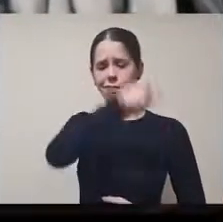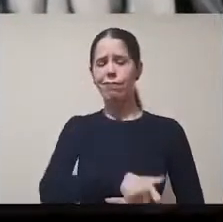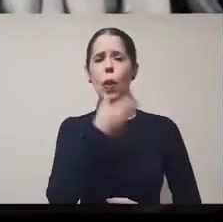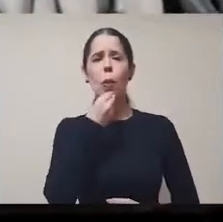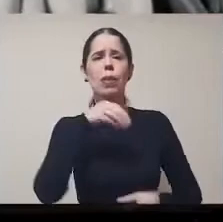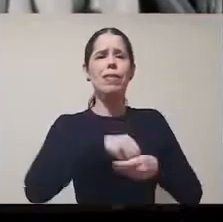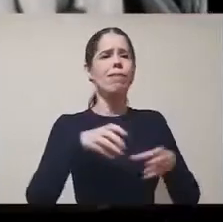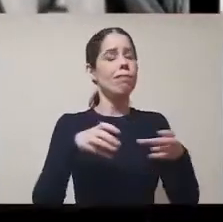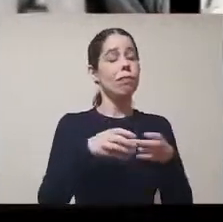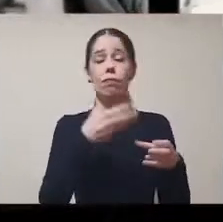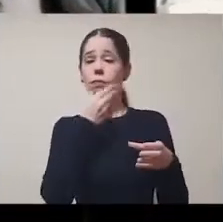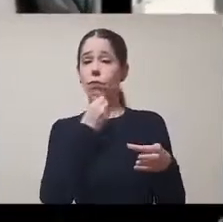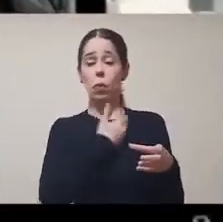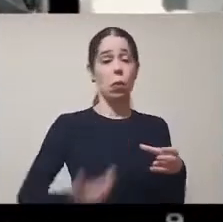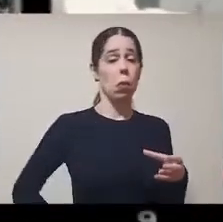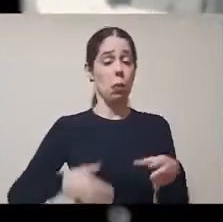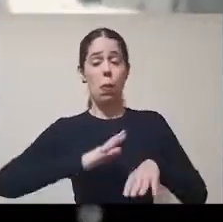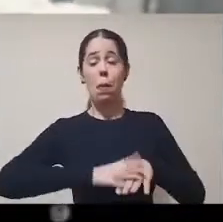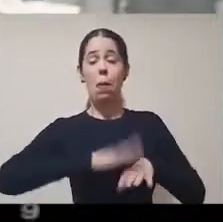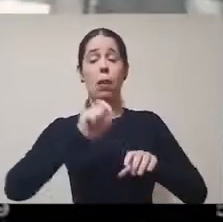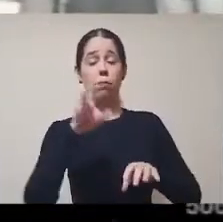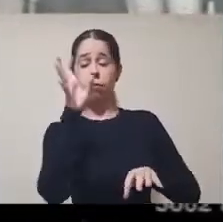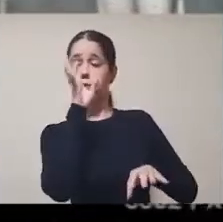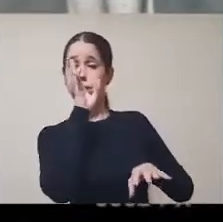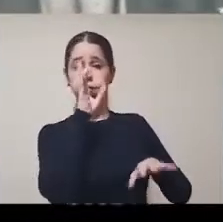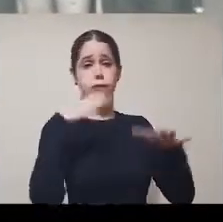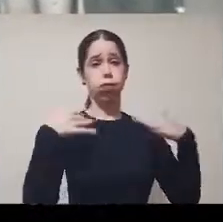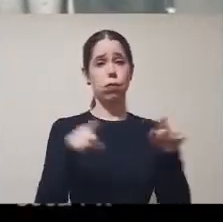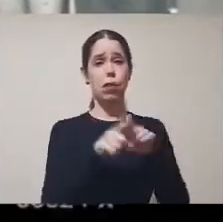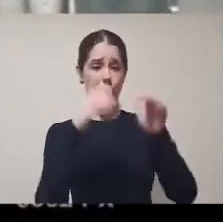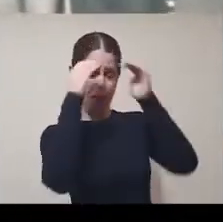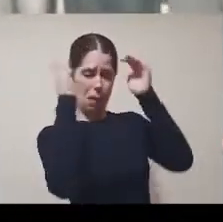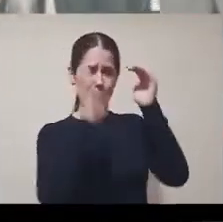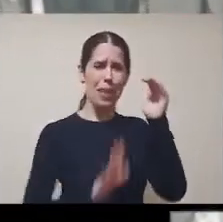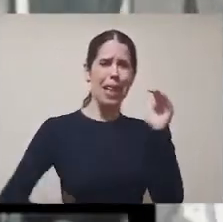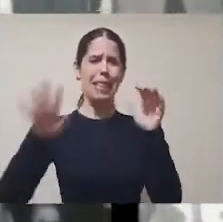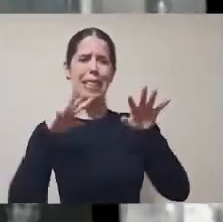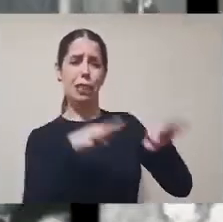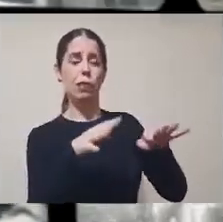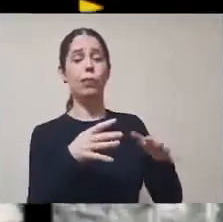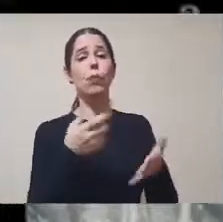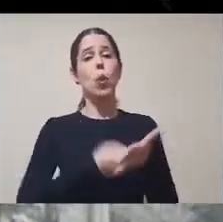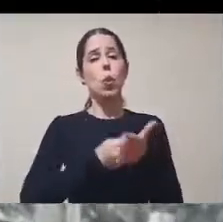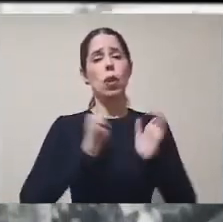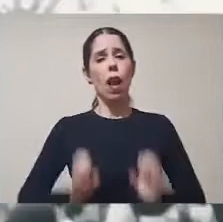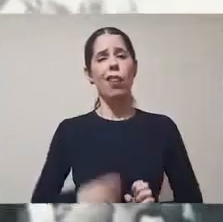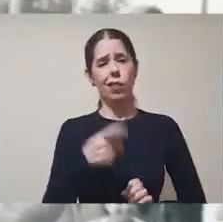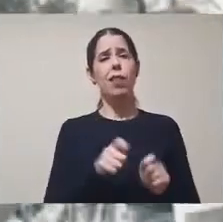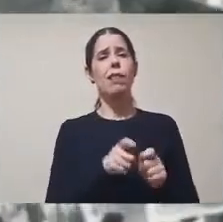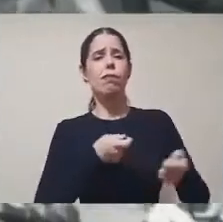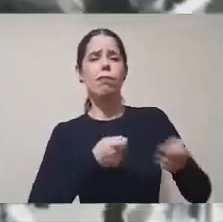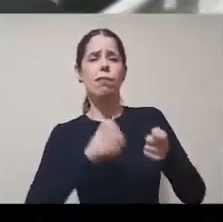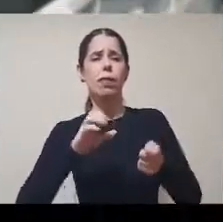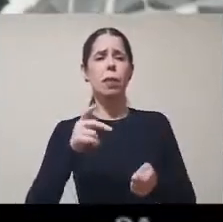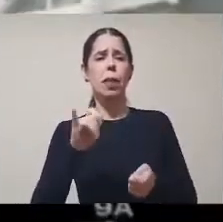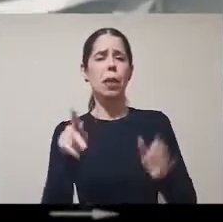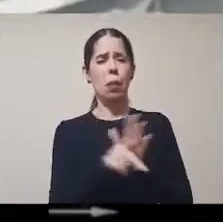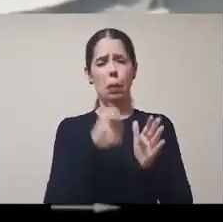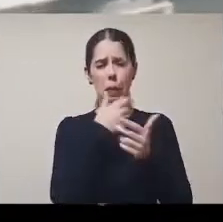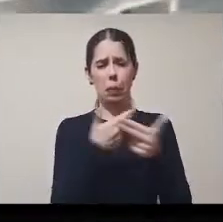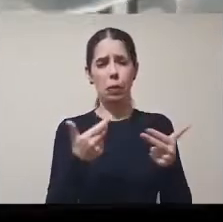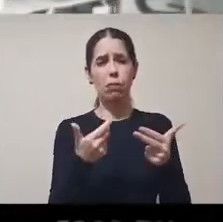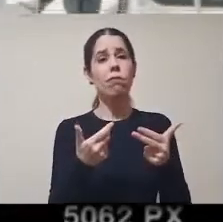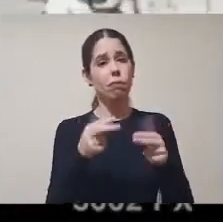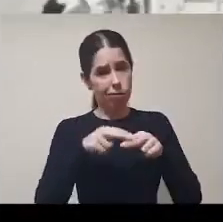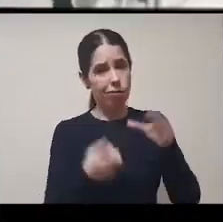Seu pai foi um dos homens públicos mais admirados e respeitados do Brasil. Sua luta ética o levou a presidir a CPI